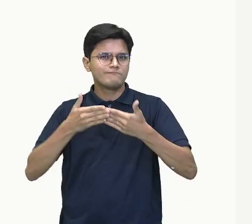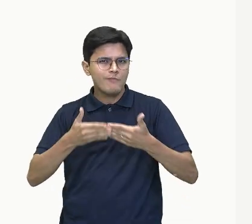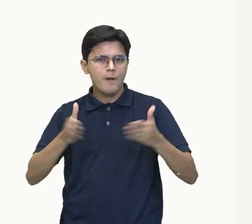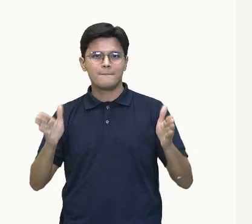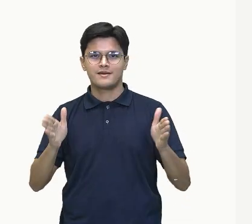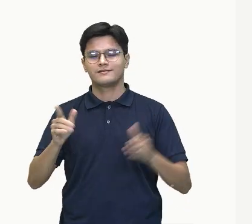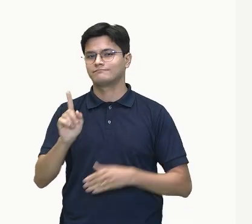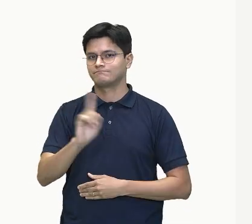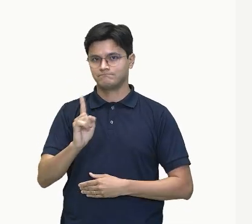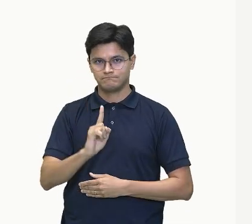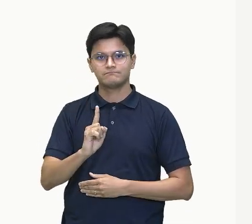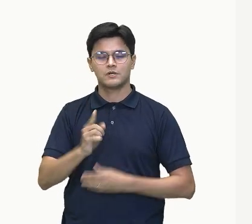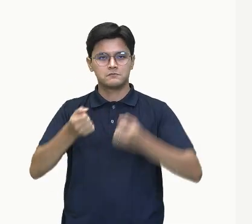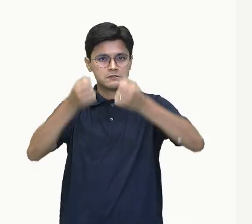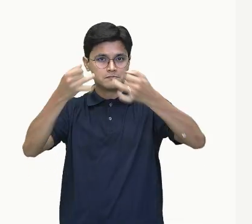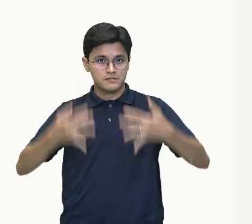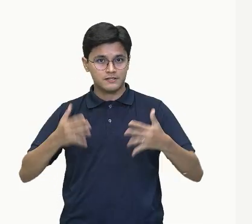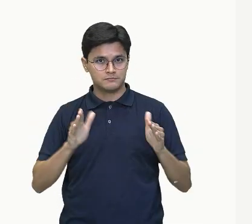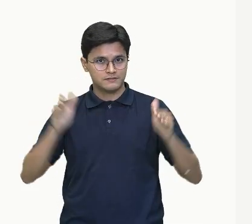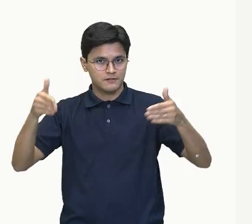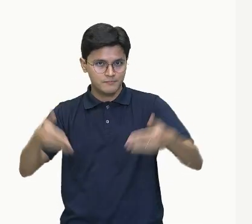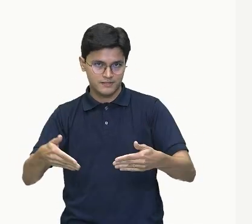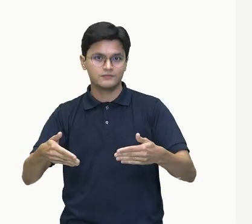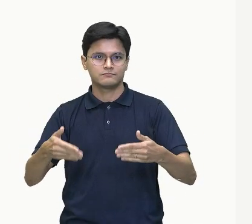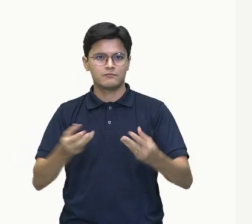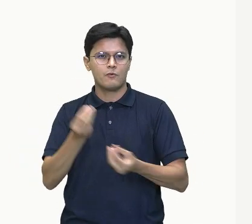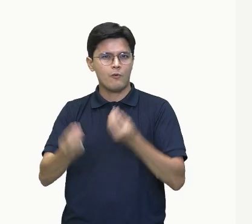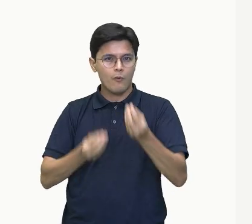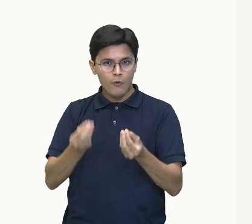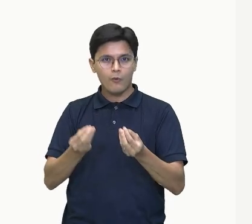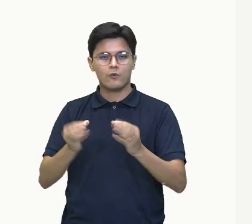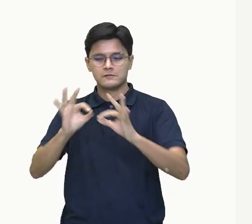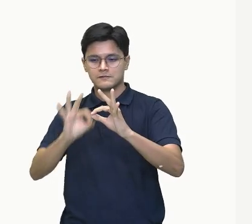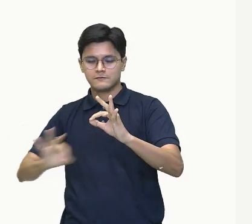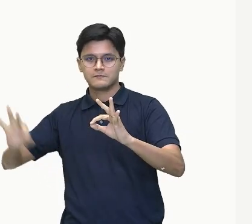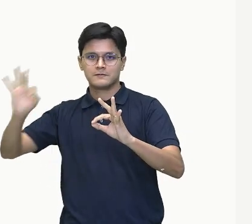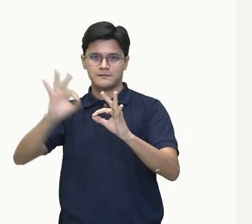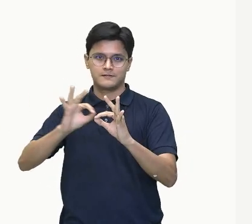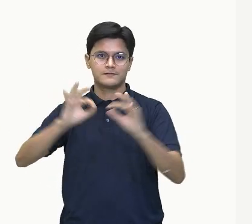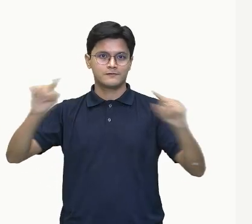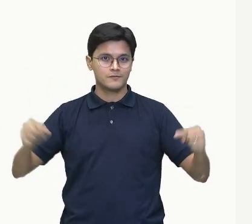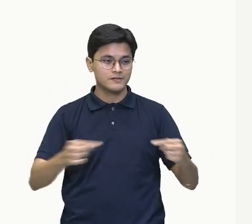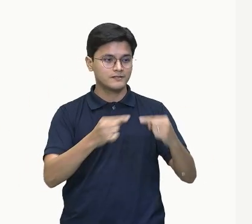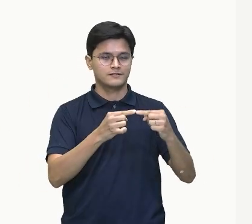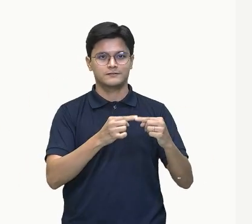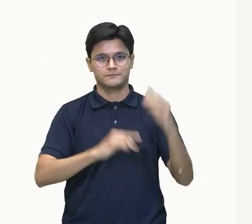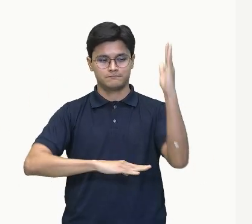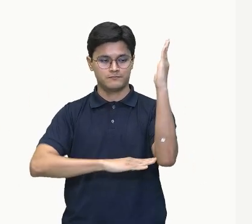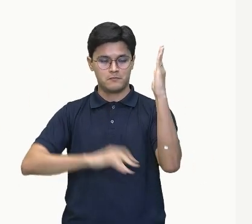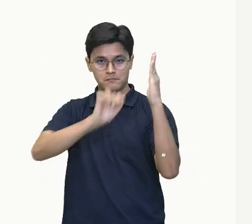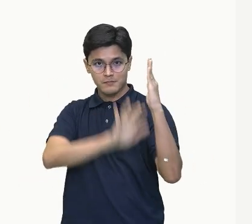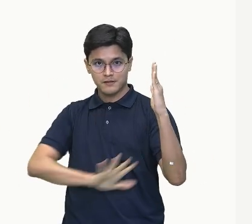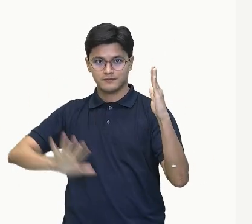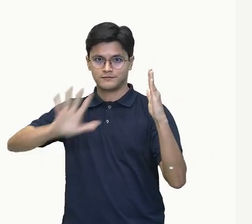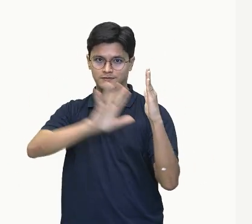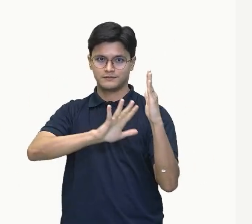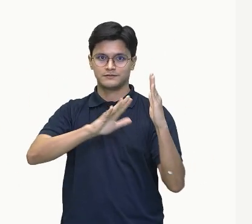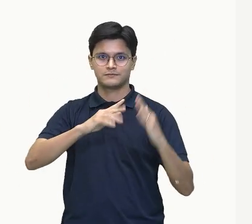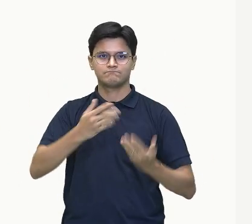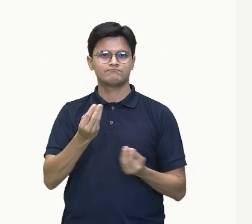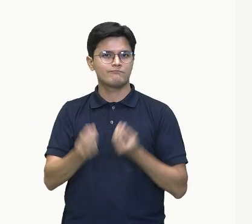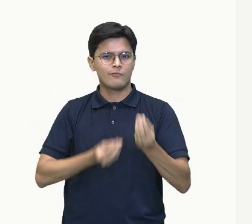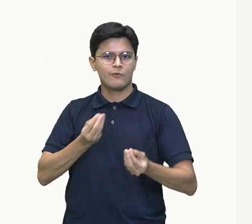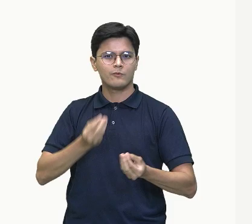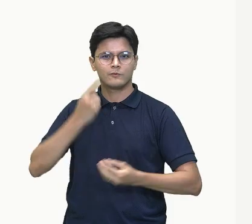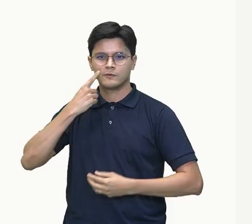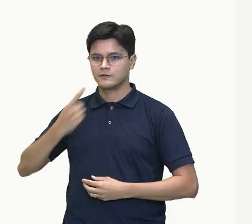especificamente num plano cartesiano, tá? Então, no plano cartesiano, como vocês já devem estar familiarizados, né?